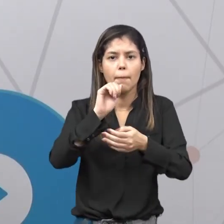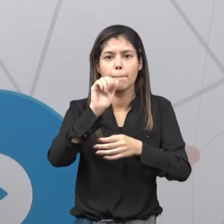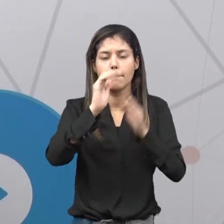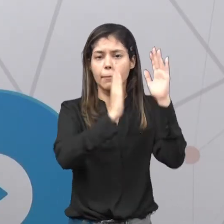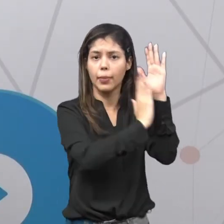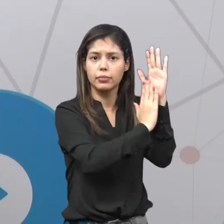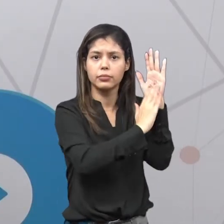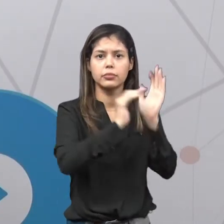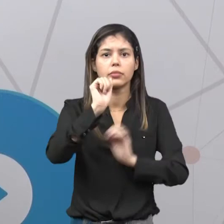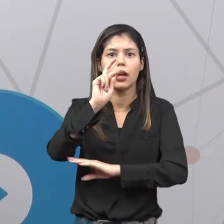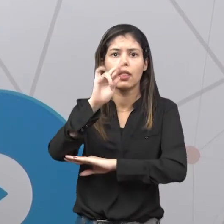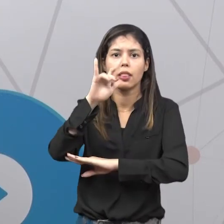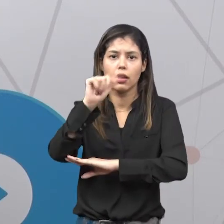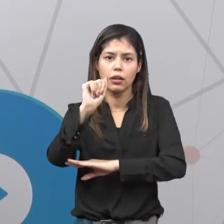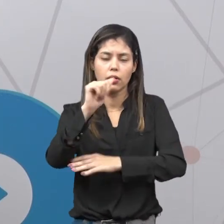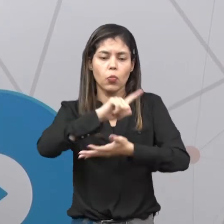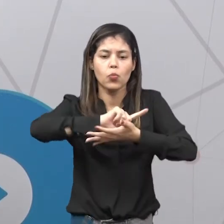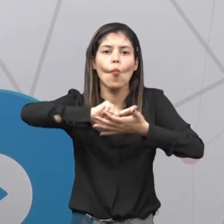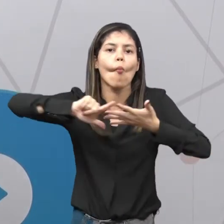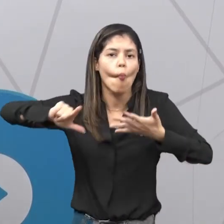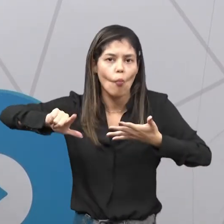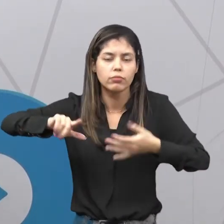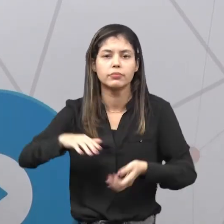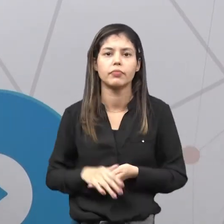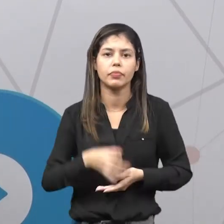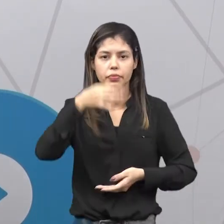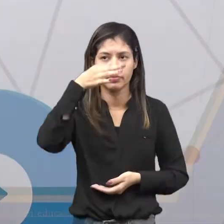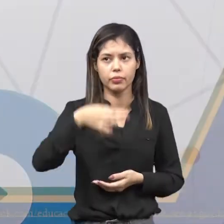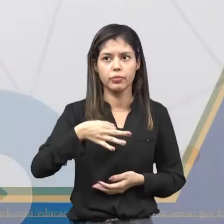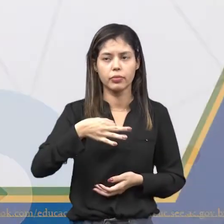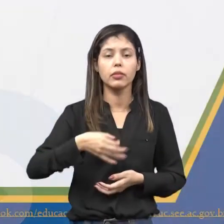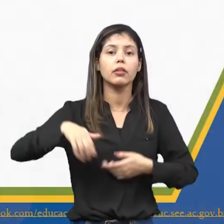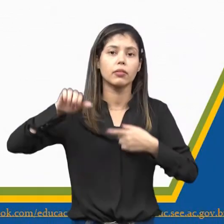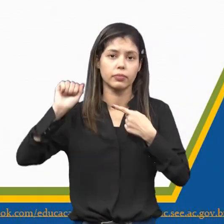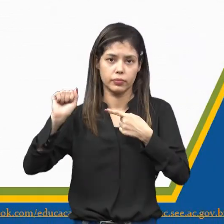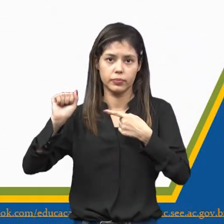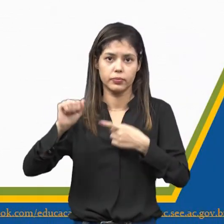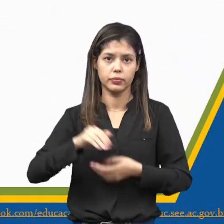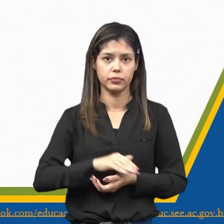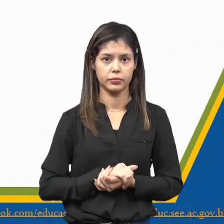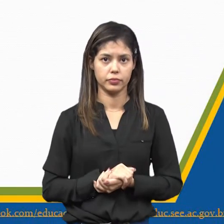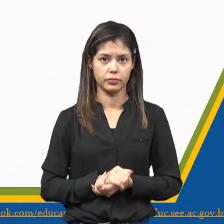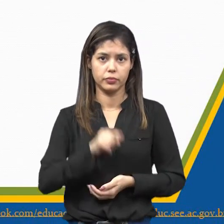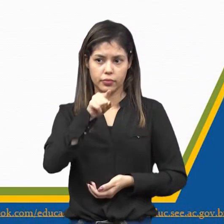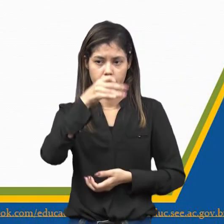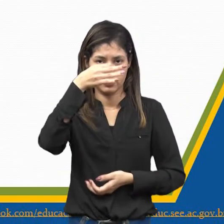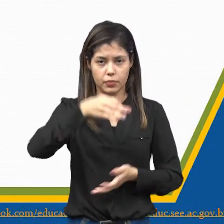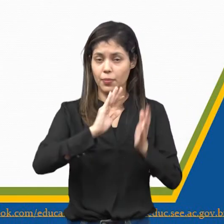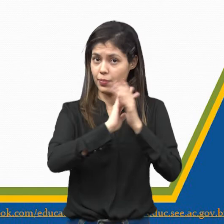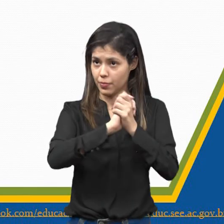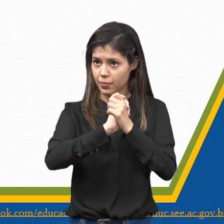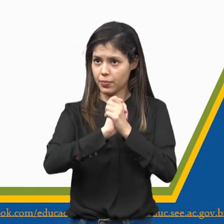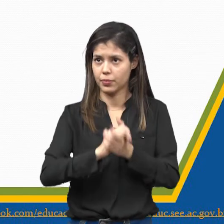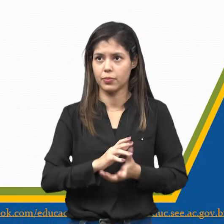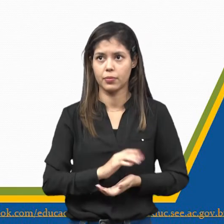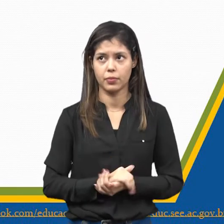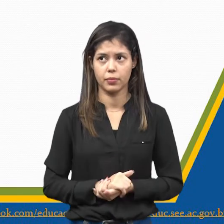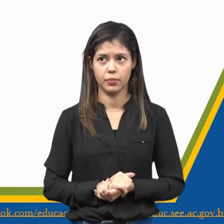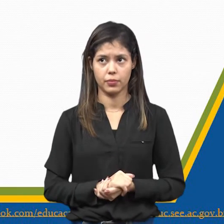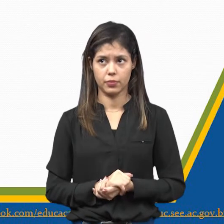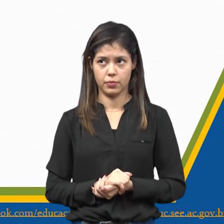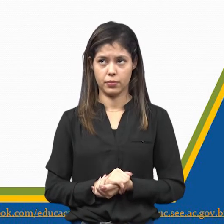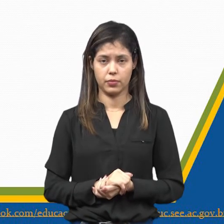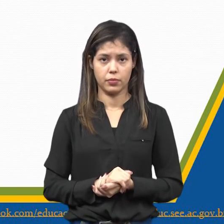o músculo liso, tá? Então, a alternativa correta, letra A. Se você acertou, parabéns.